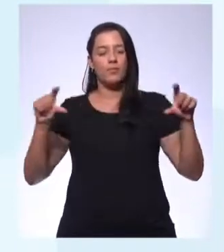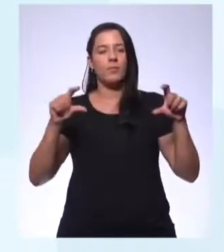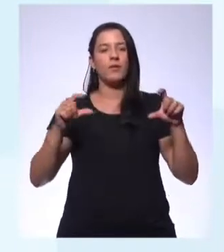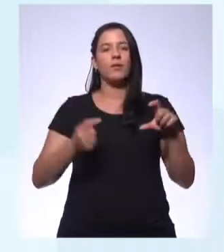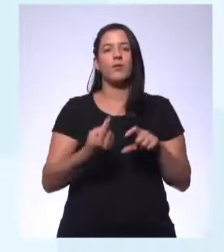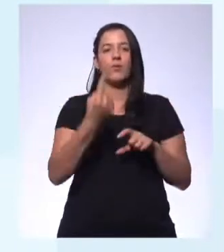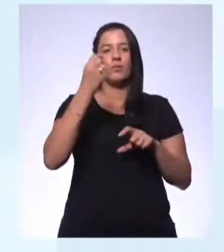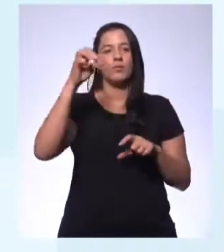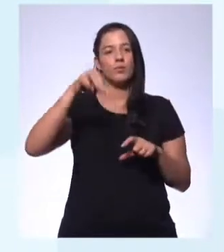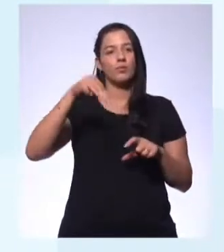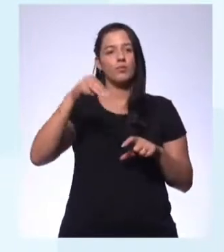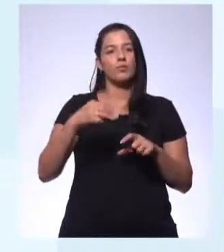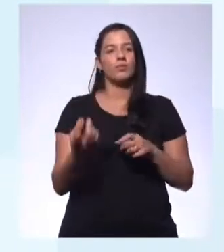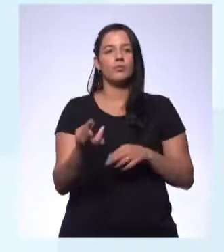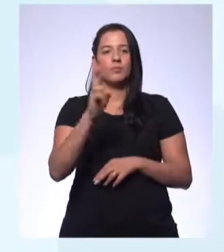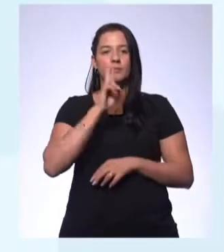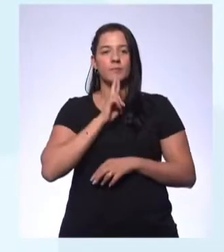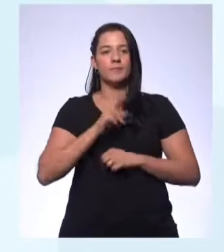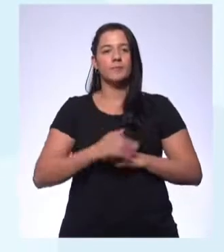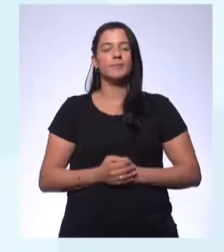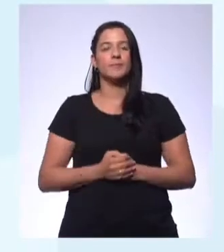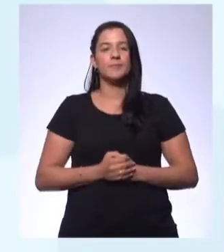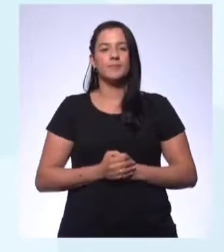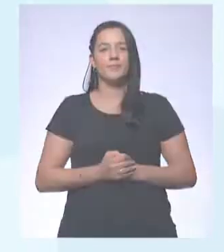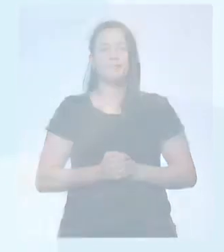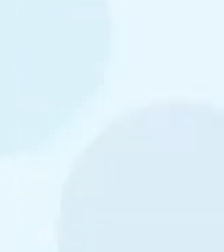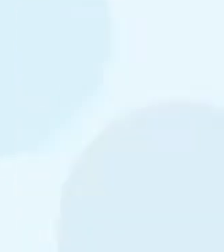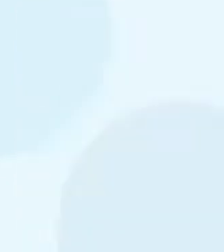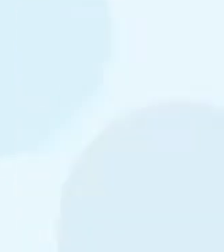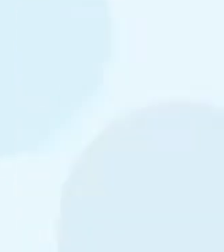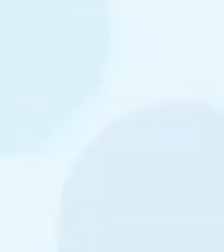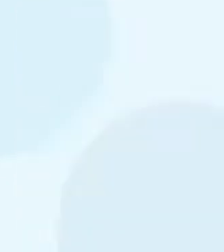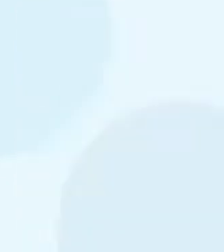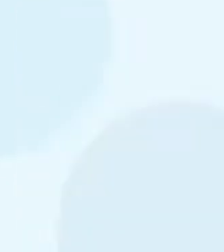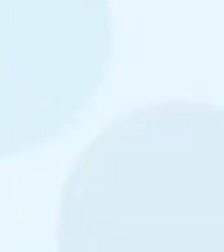para responder e a gente já volta.